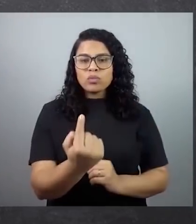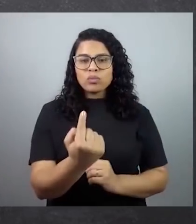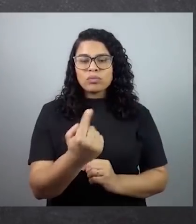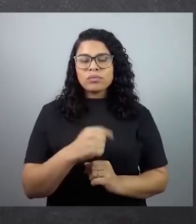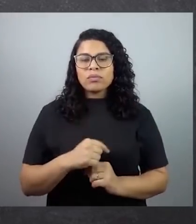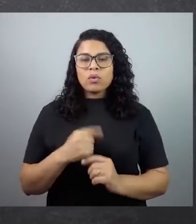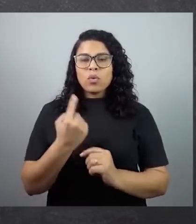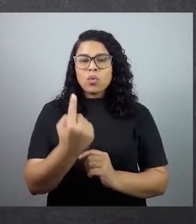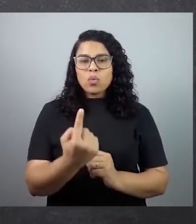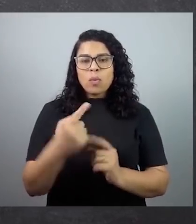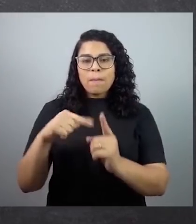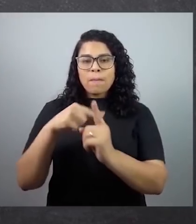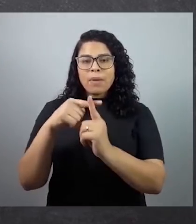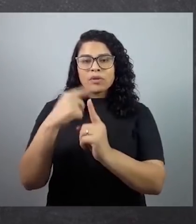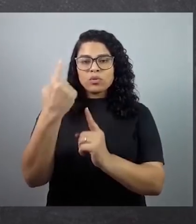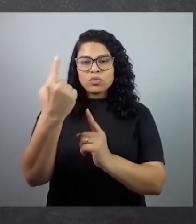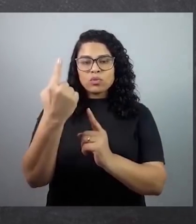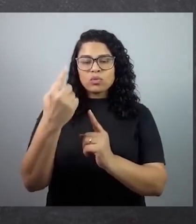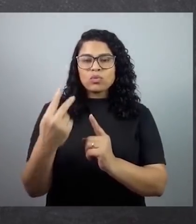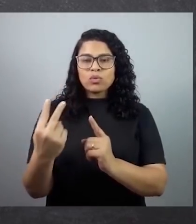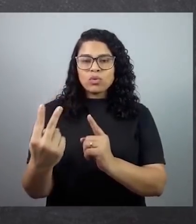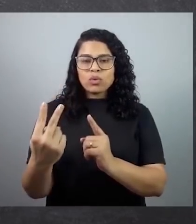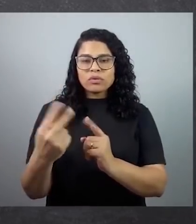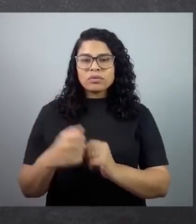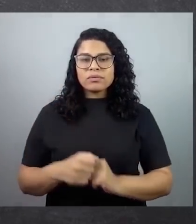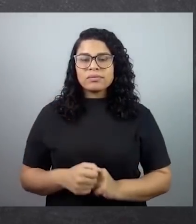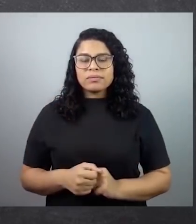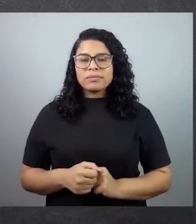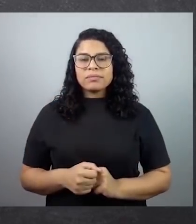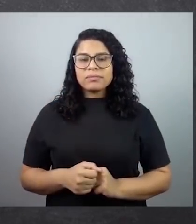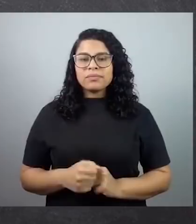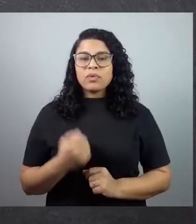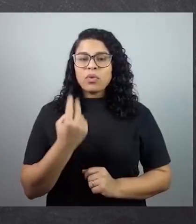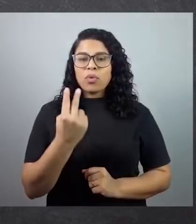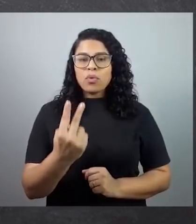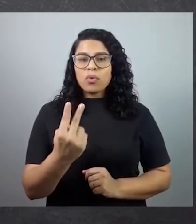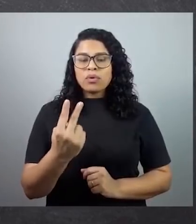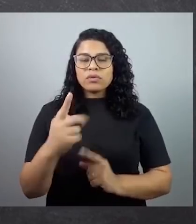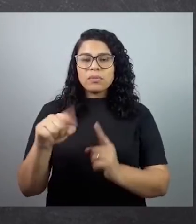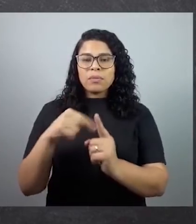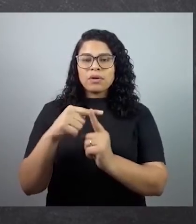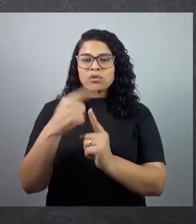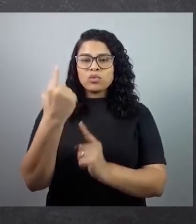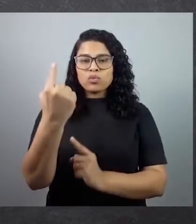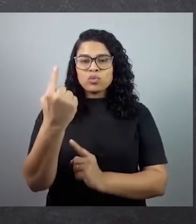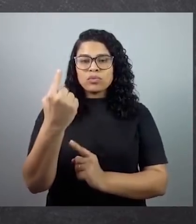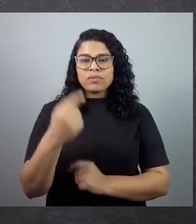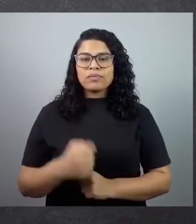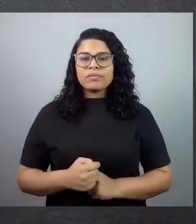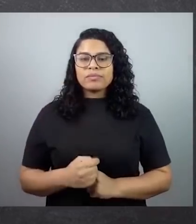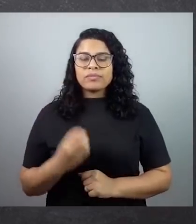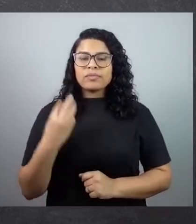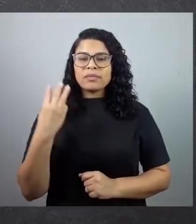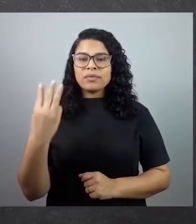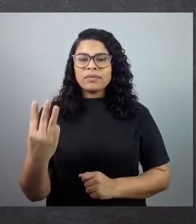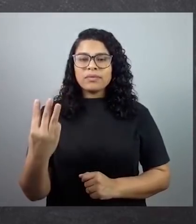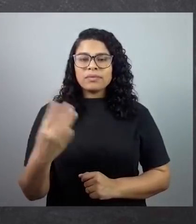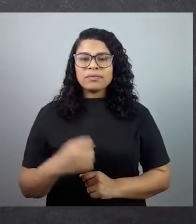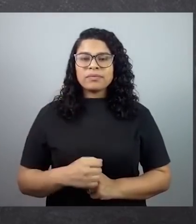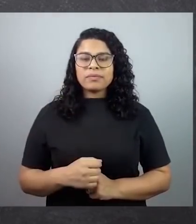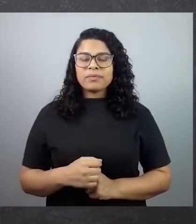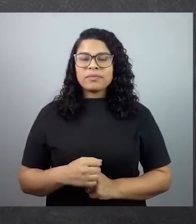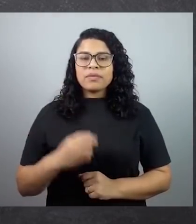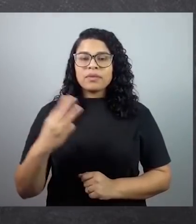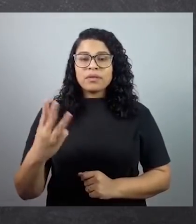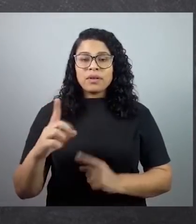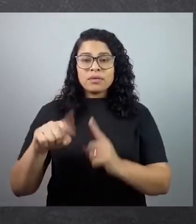igual a 1. 1 mais 1 igual a 2. 2 mais 1 igual a